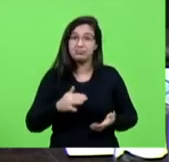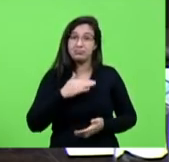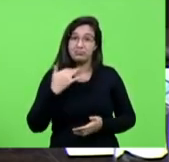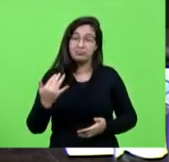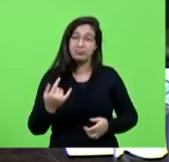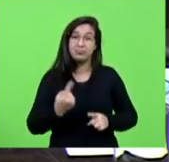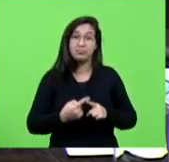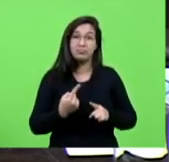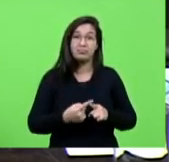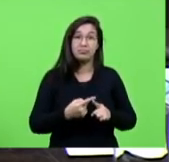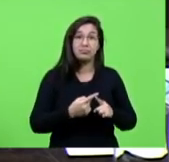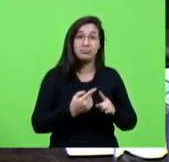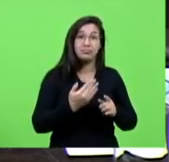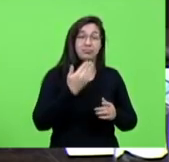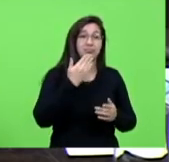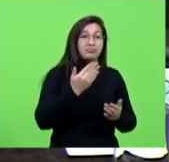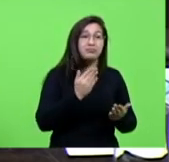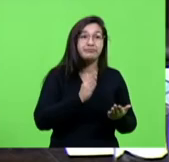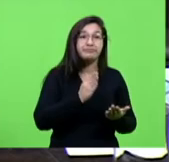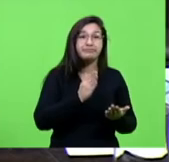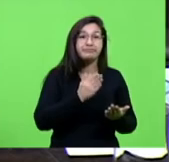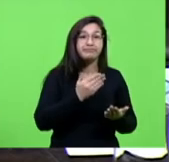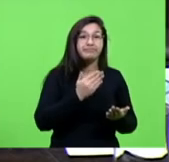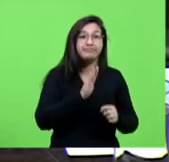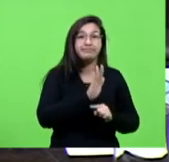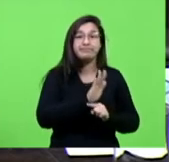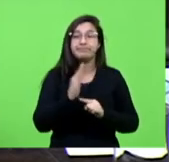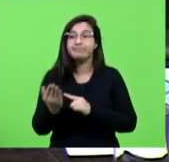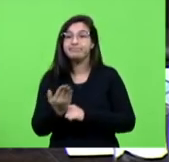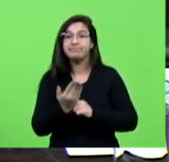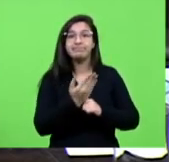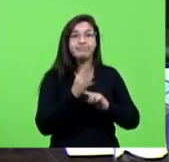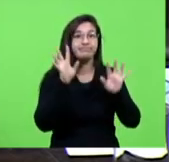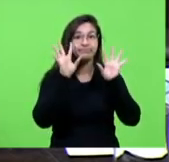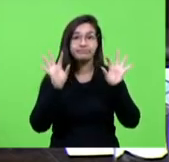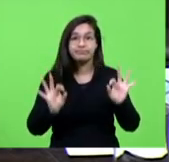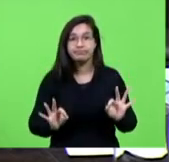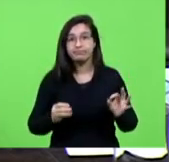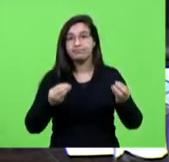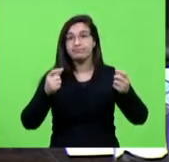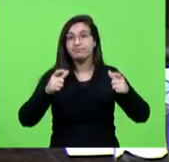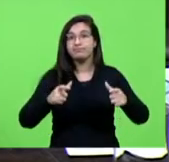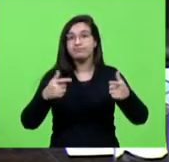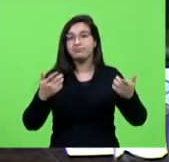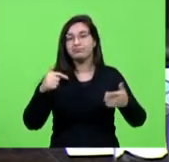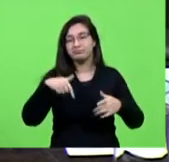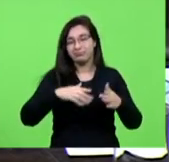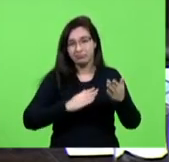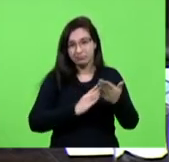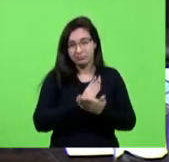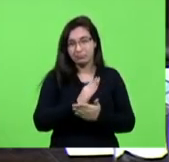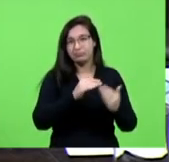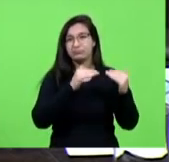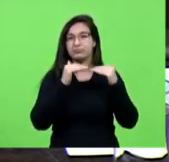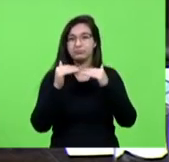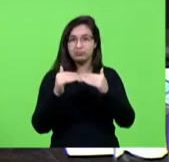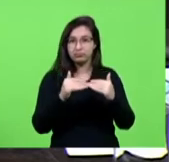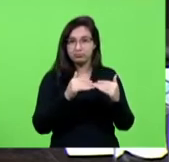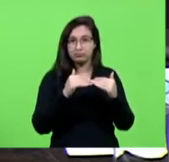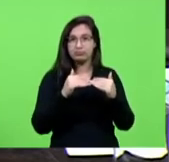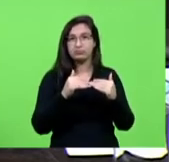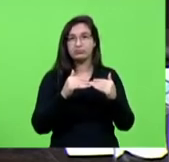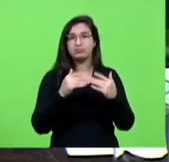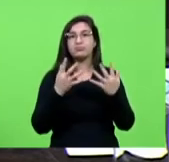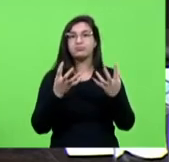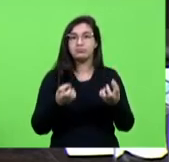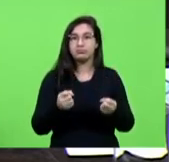onde recorrer. Não sabem mais para onde recorrer. E foi aprovado nessa casa com unanimidade. Foi a